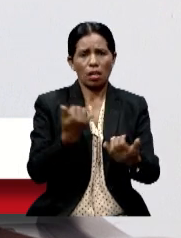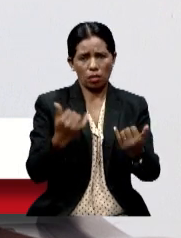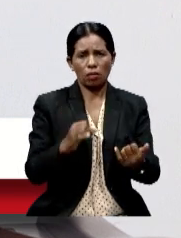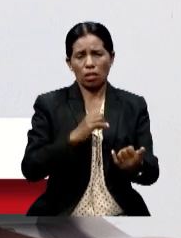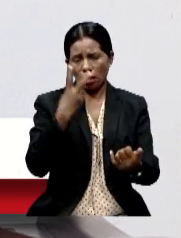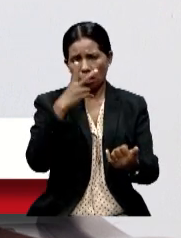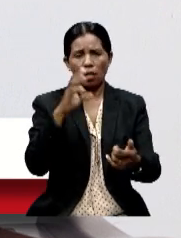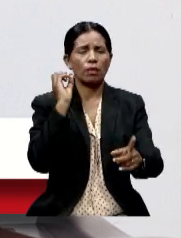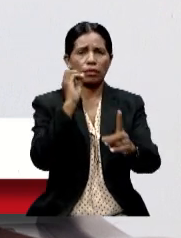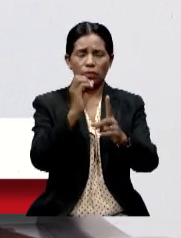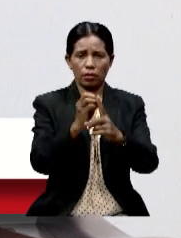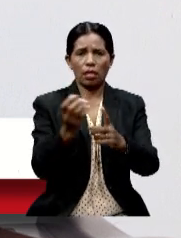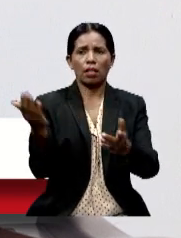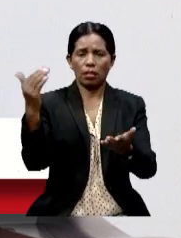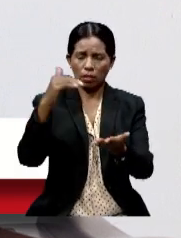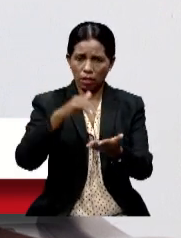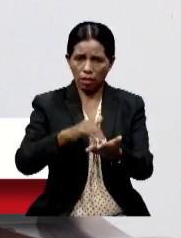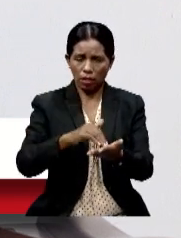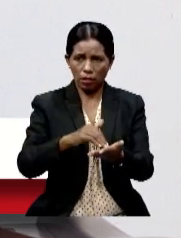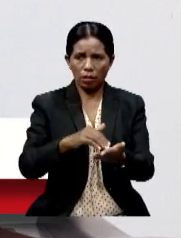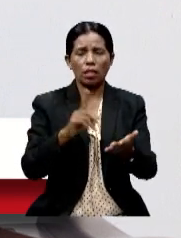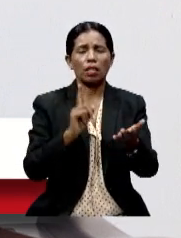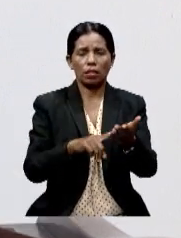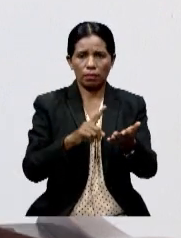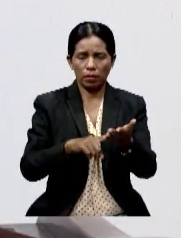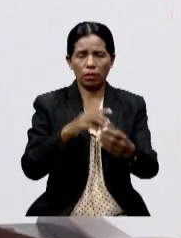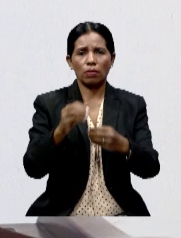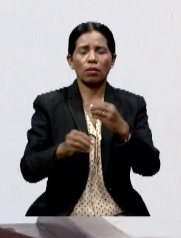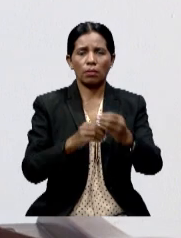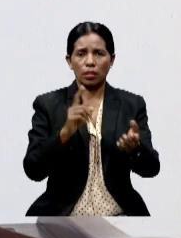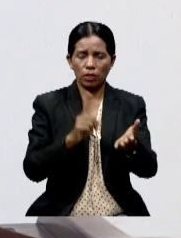objeto filafale, debate, discussão.